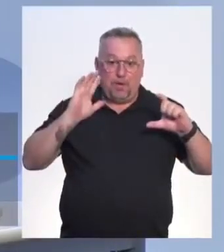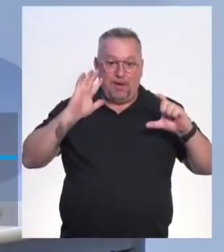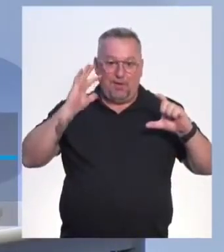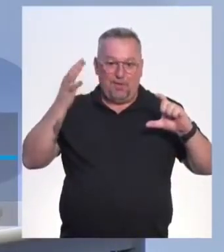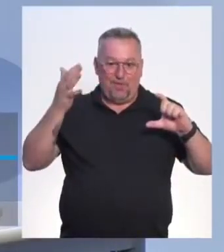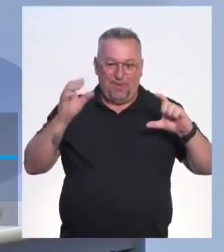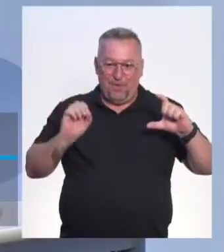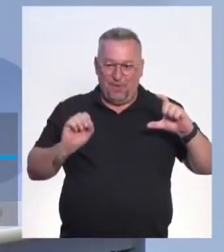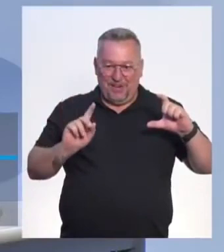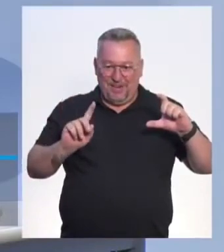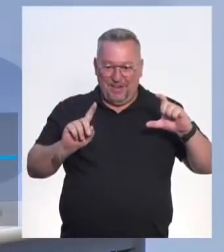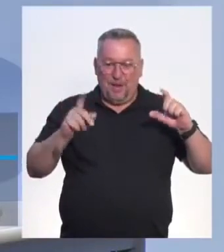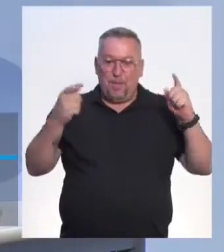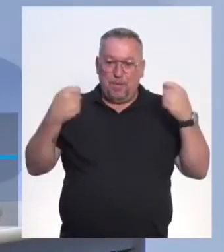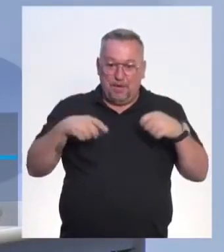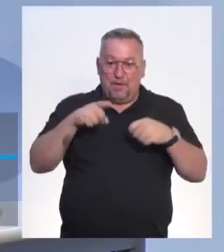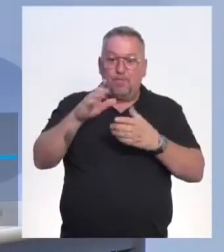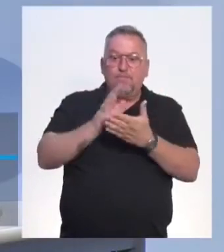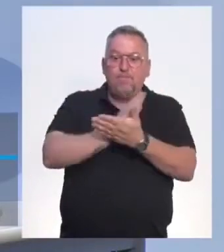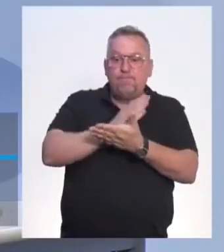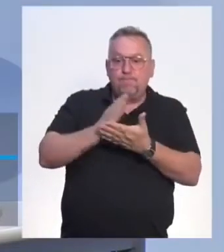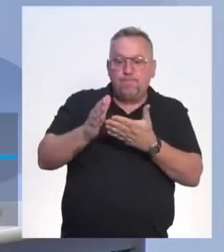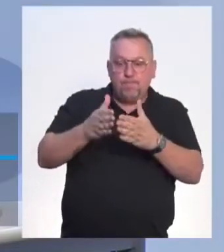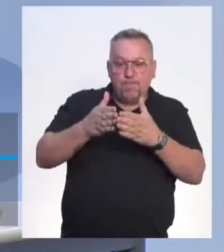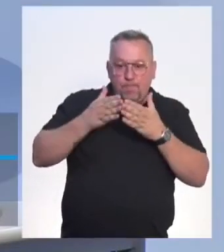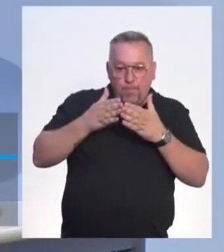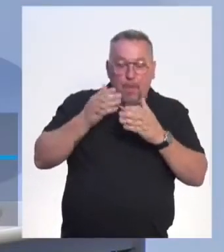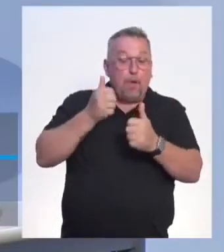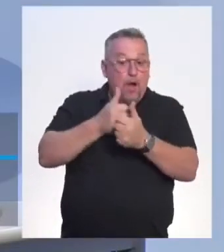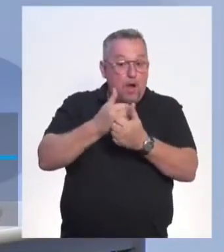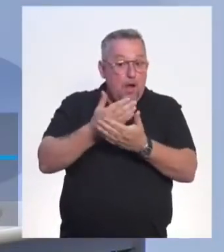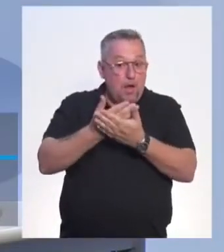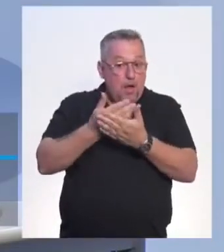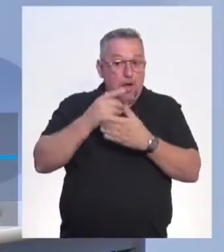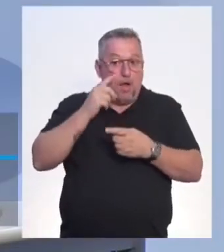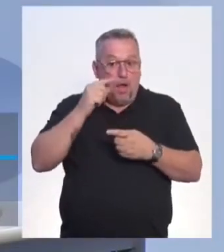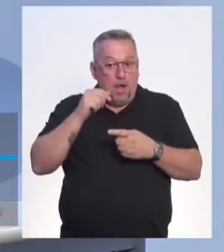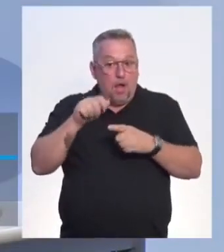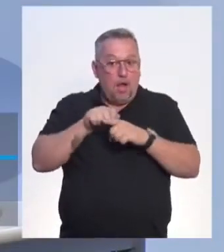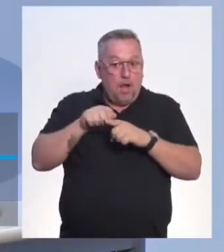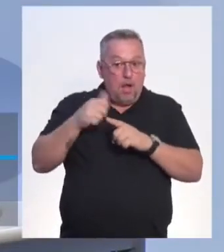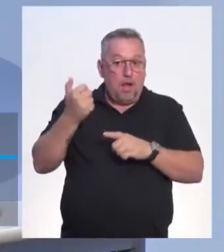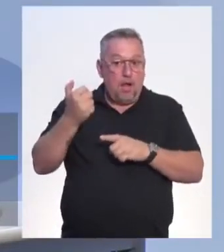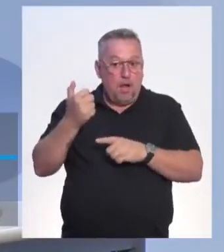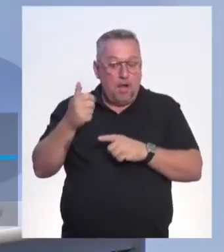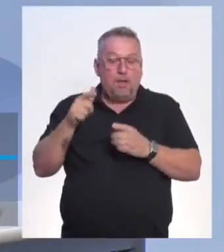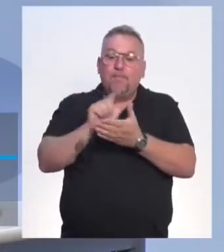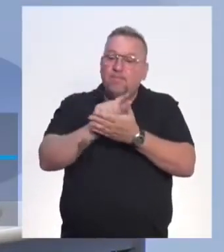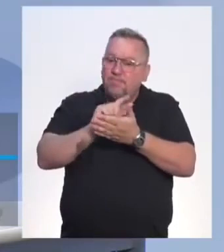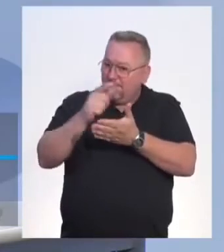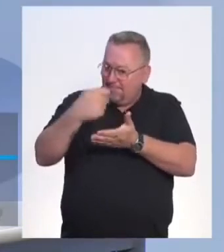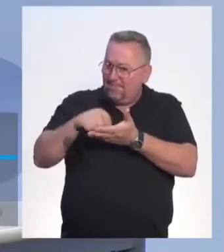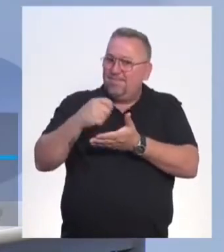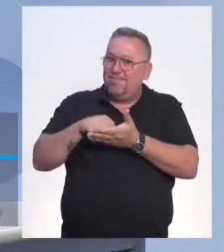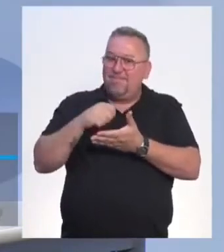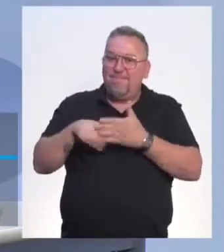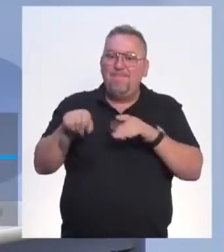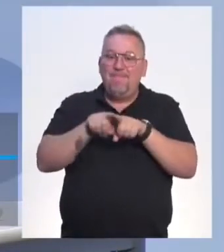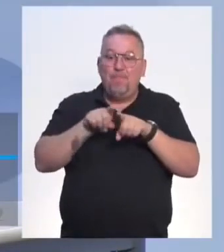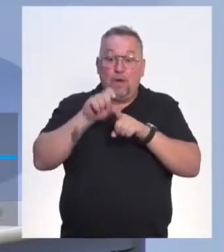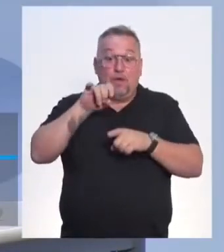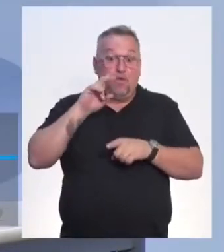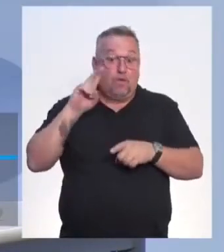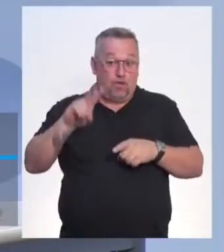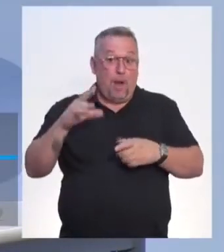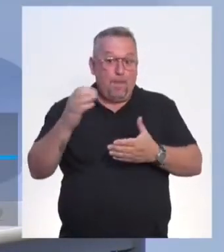Ok? Muito bem. Preciso que vocês separem aí, por favor, para acompanhar a aula. Lápis, borracha, caneta e folhas para anotação. Se você já pegou